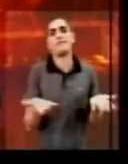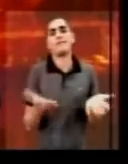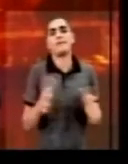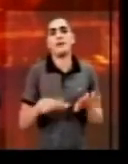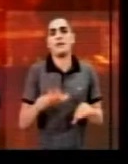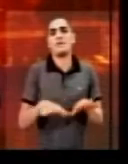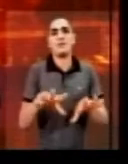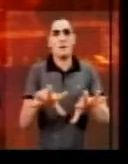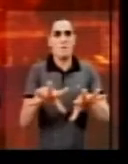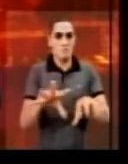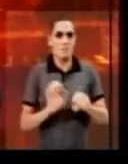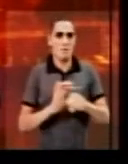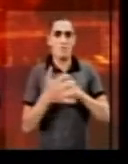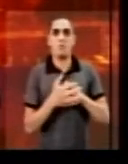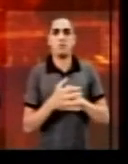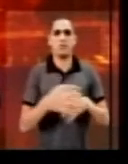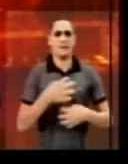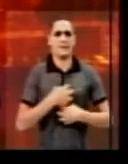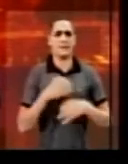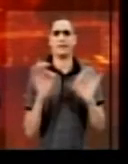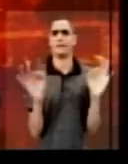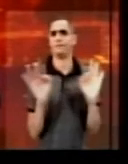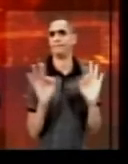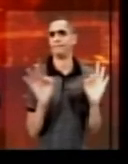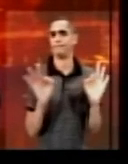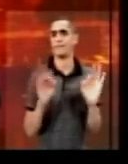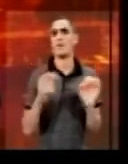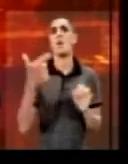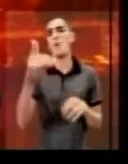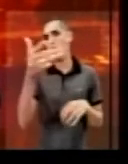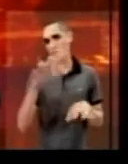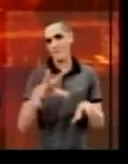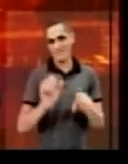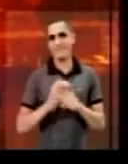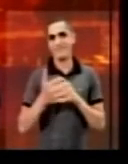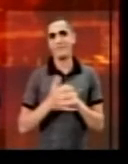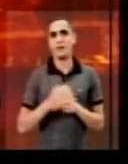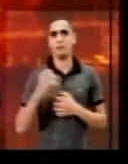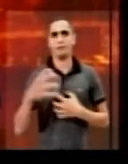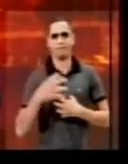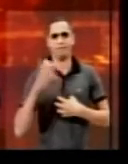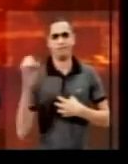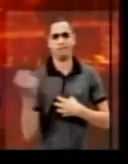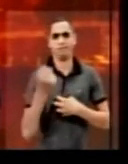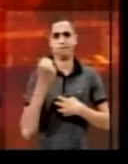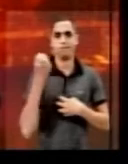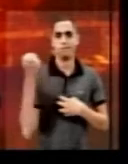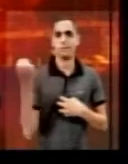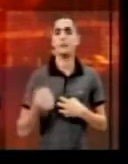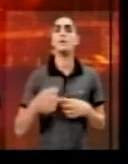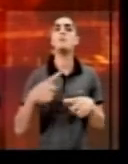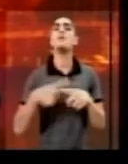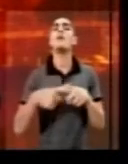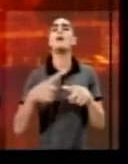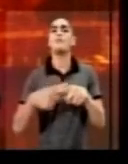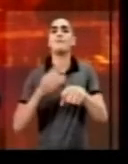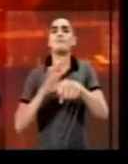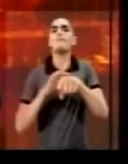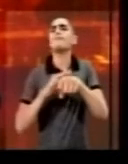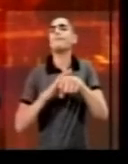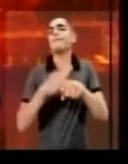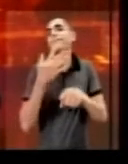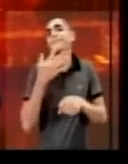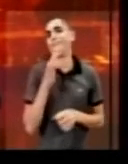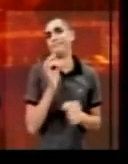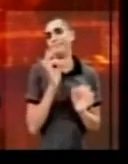tiveram sintomas. Por quê? Porque é uma doença que nós não conhecemos. Nós não sabemos nada dessa doença.